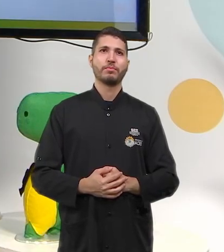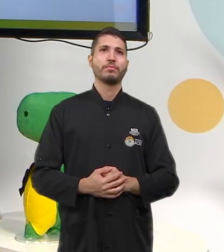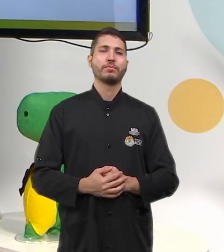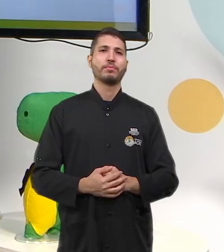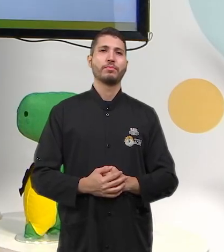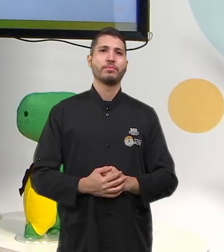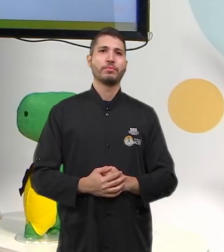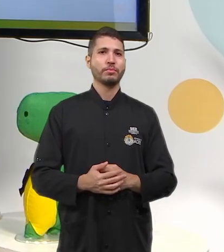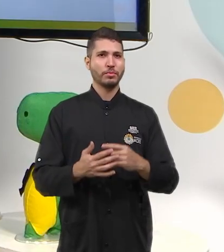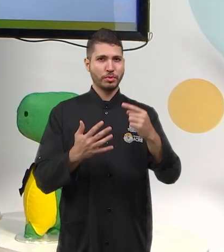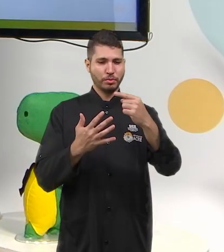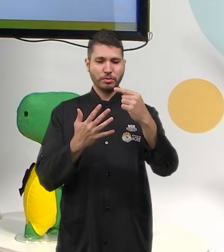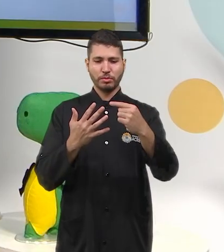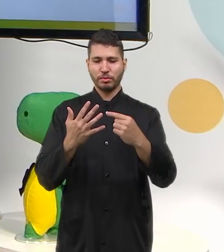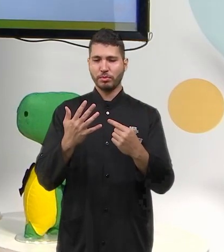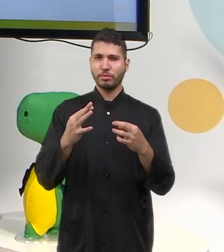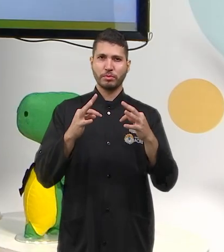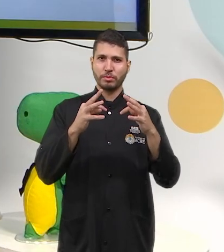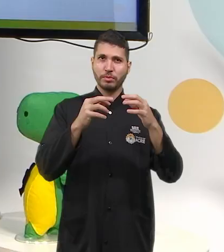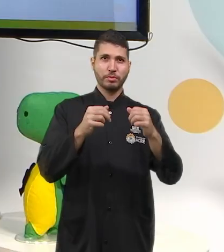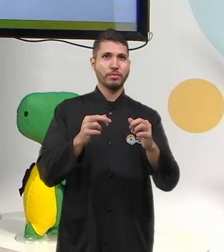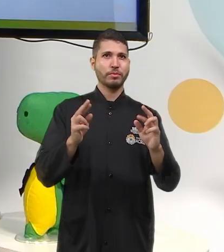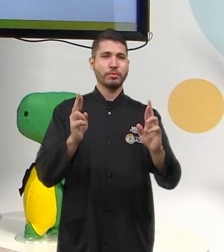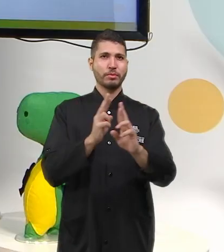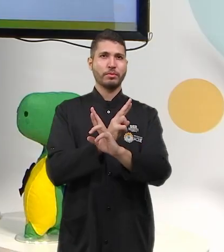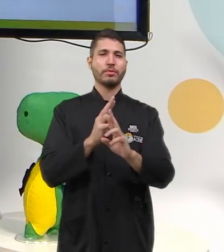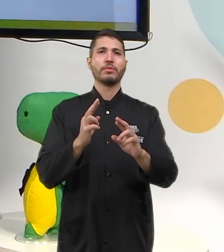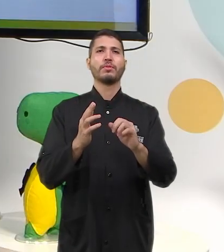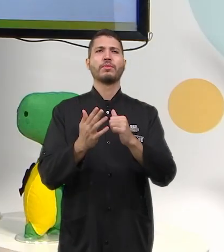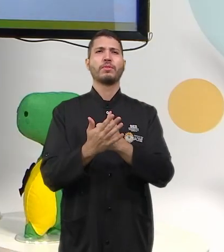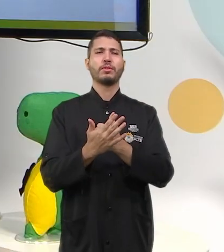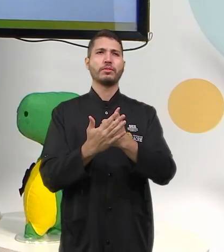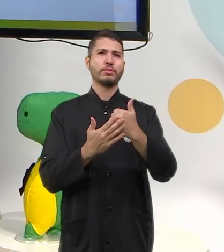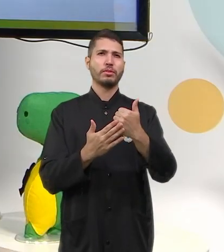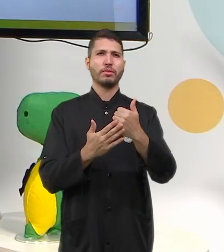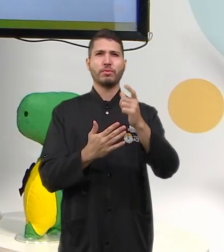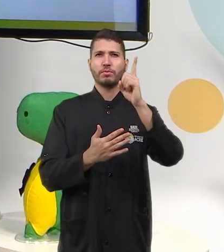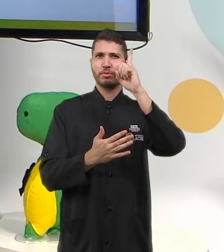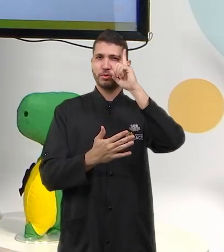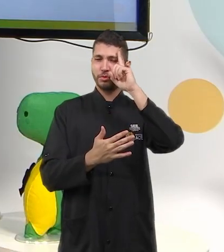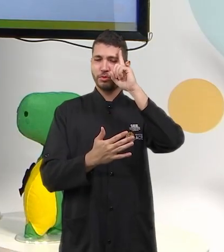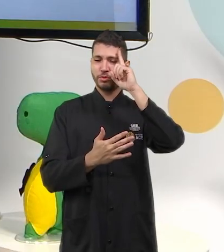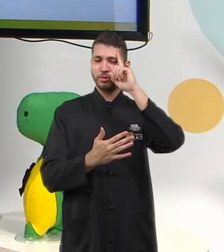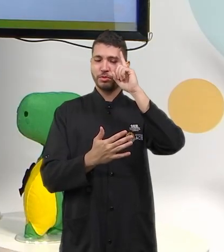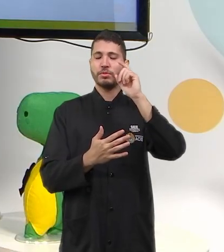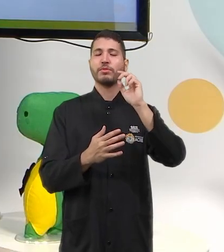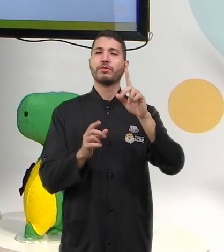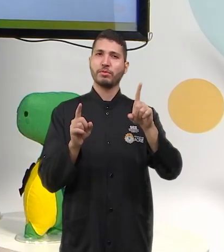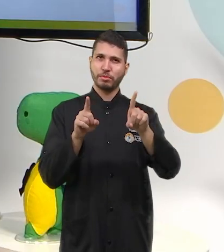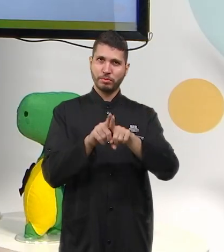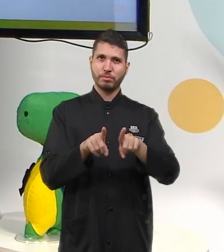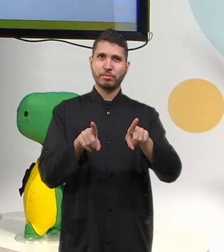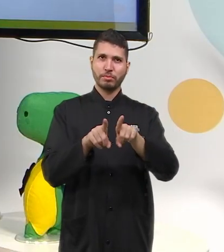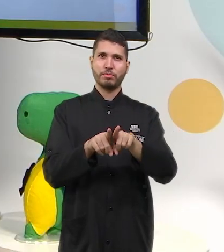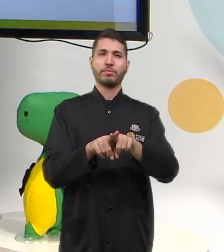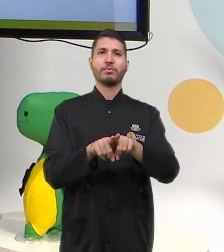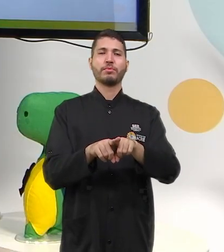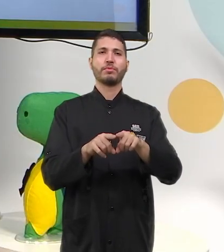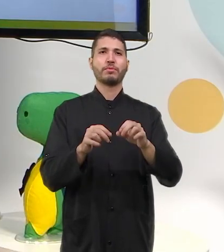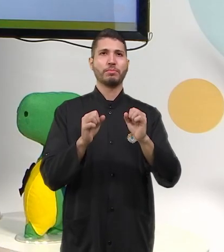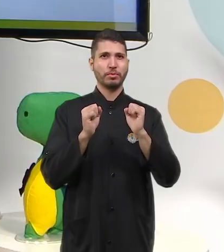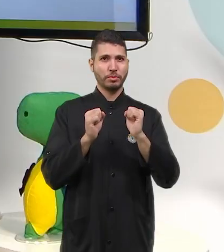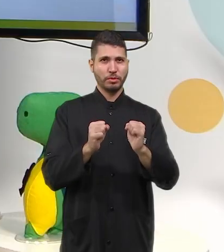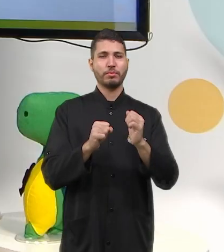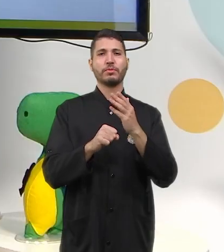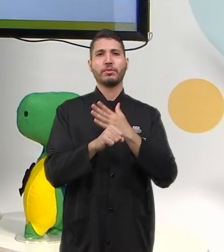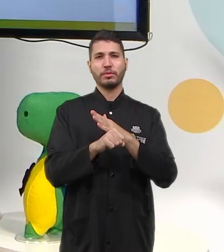com a realização e a ação cotidiana que o ser humano desenvolve no seu dia a dia e que a gente pode aprimorar, treinar